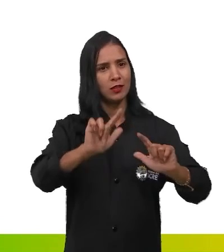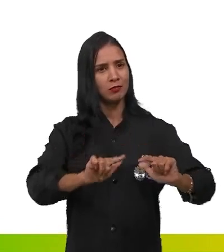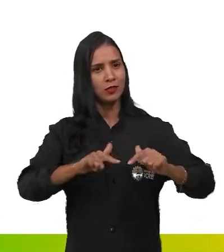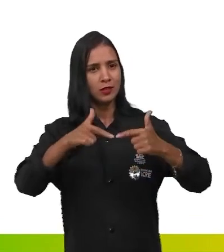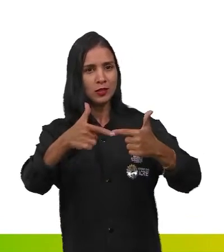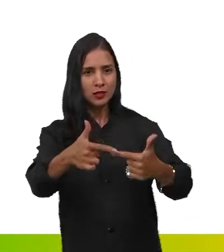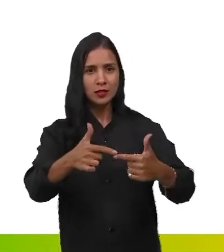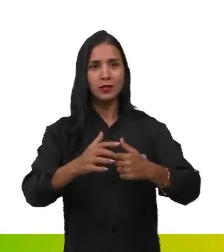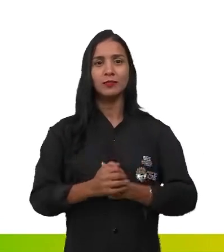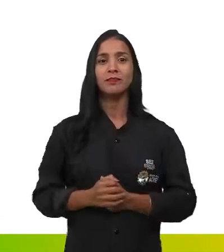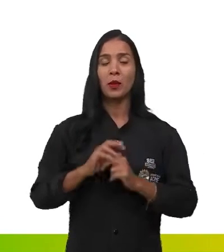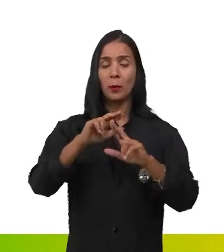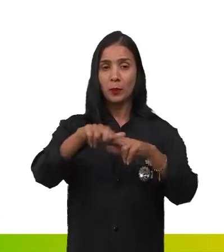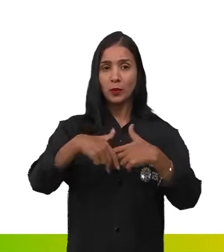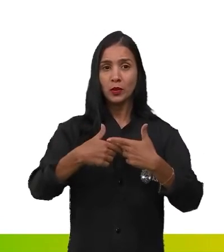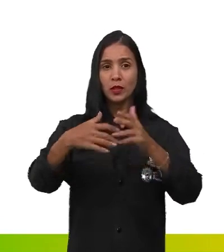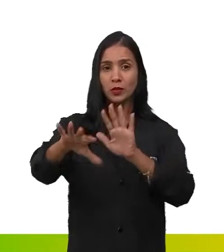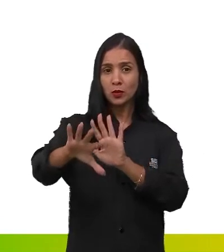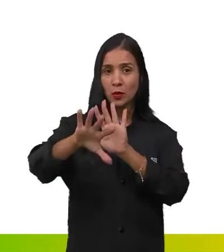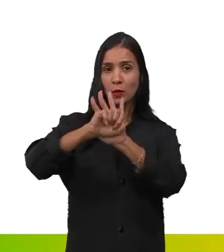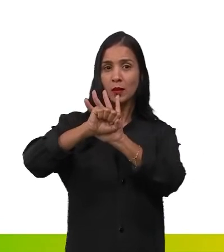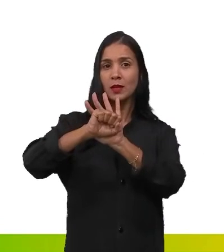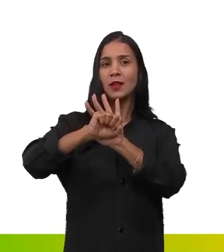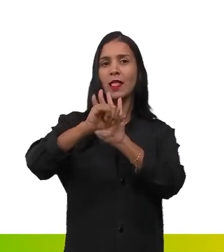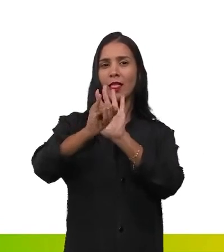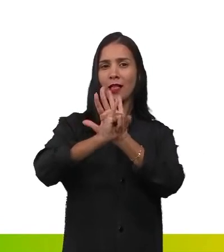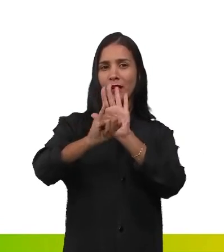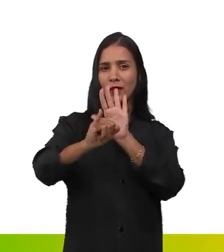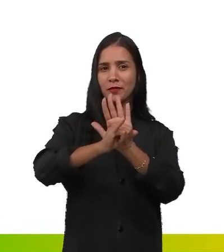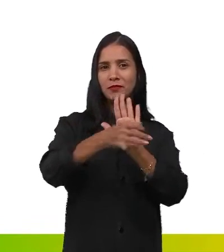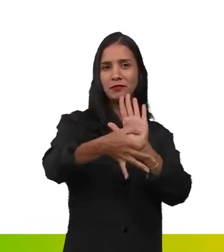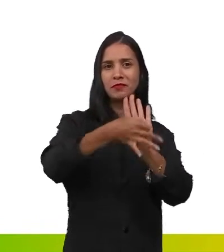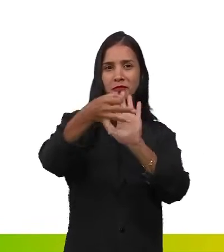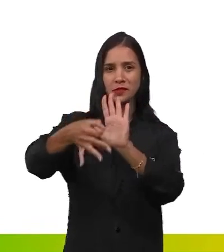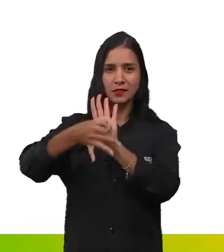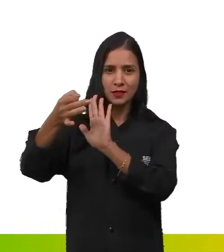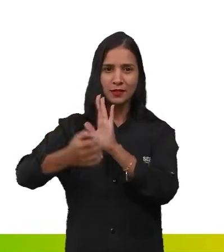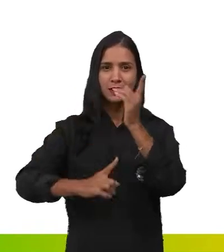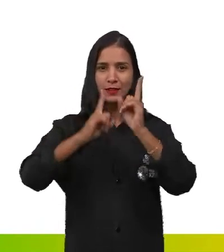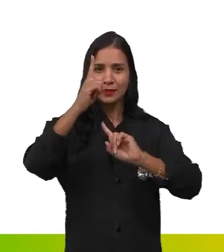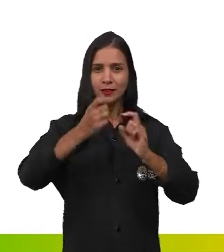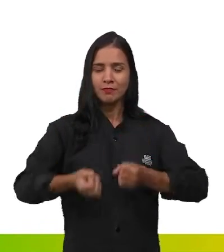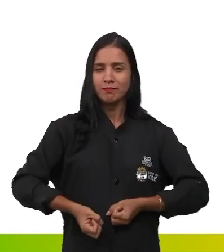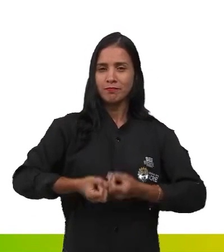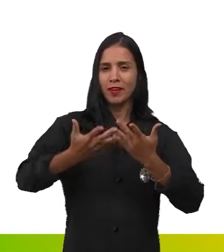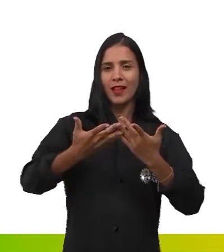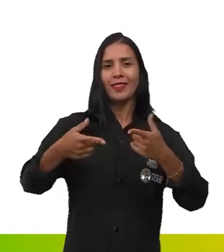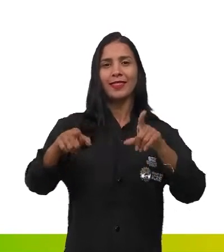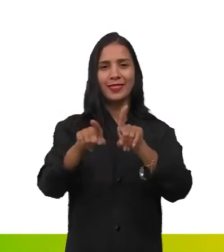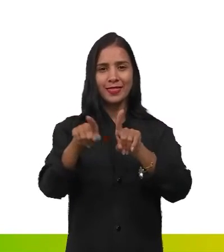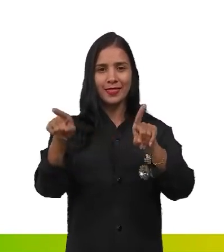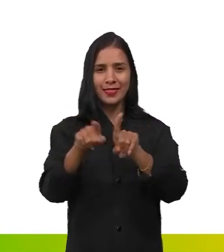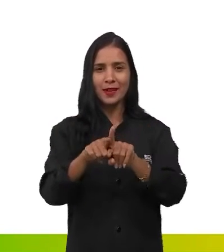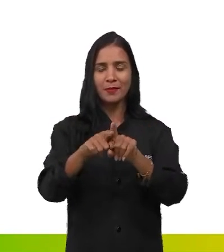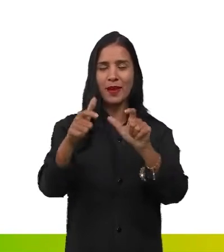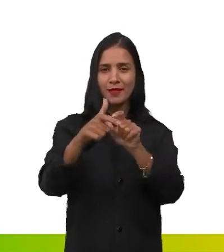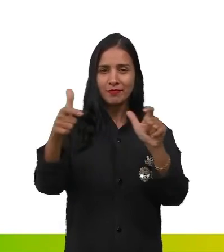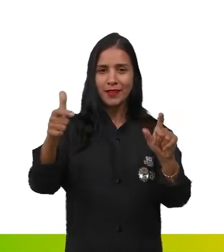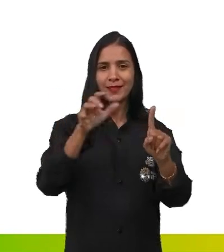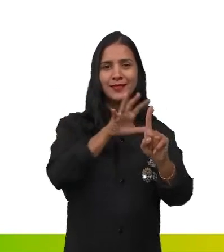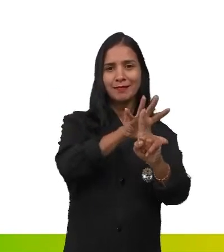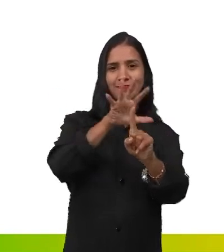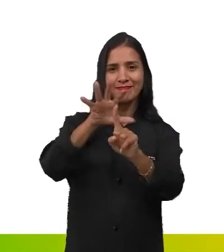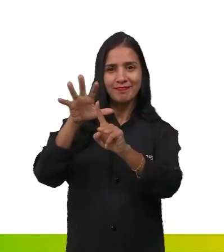manifestações amplia a compreensão da cultura e arte, fortalece o respeito à diversidade e estimula